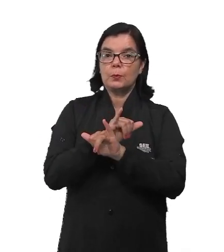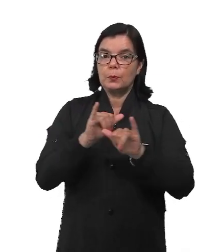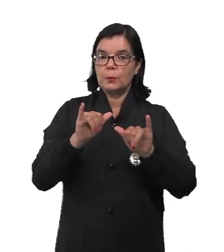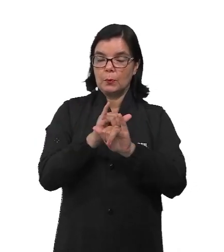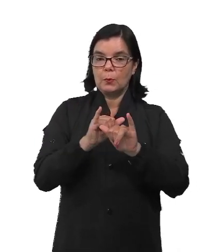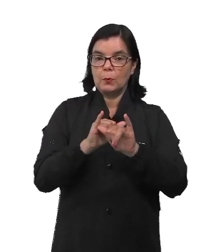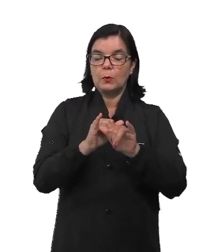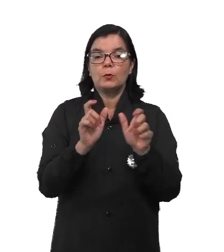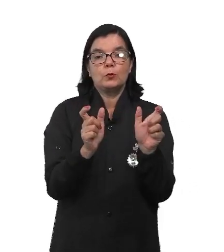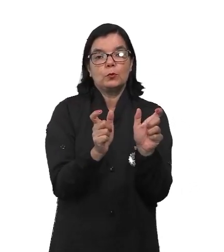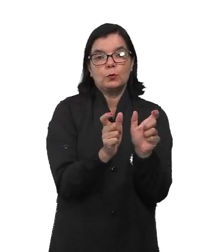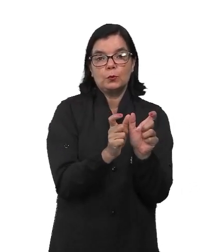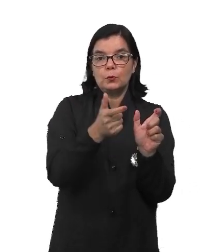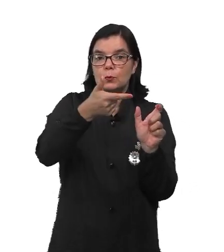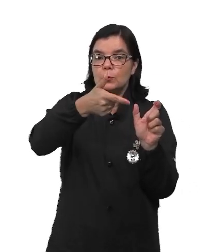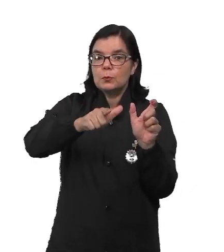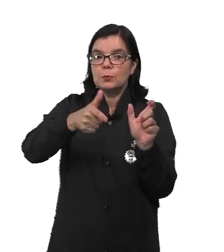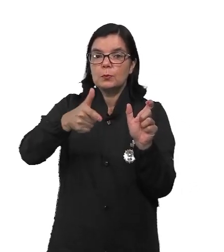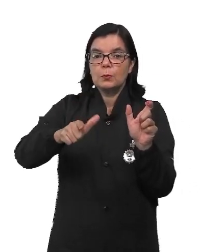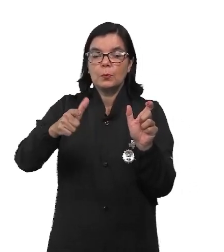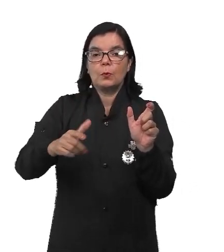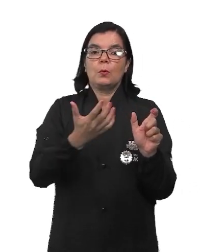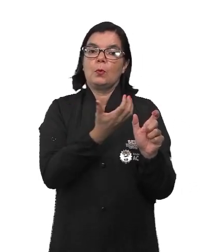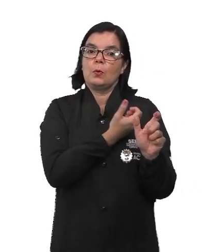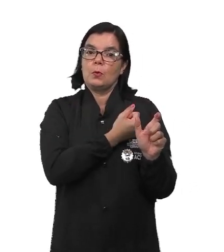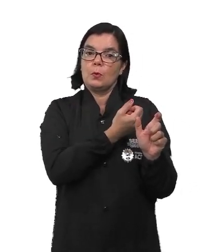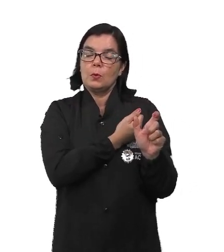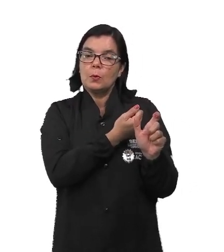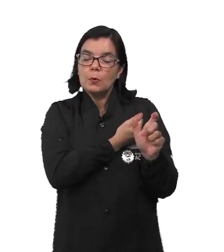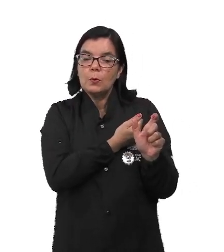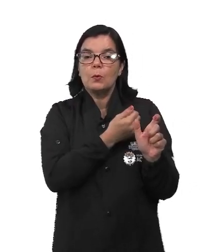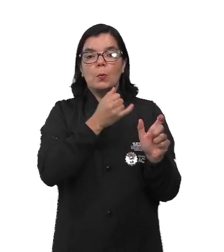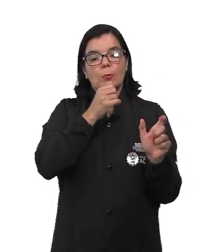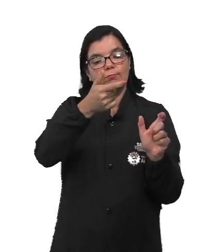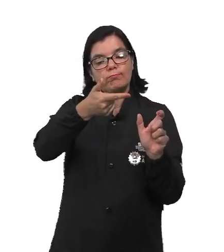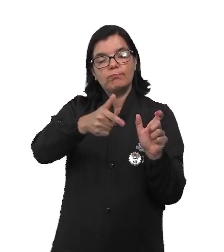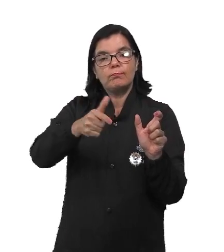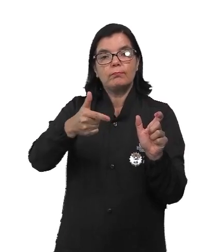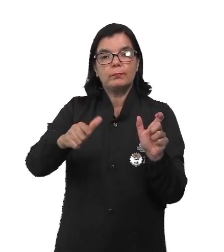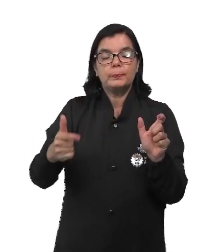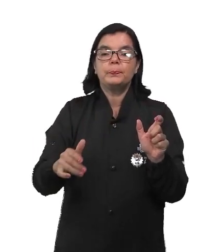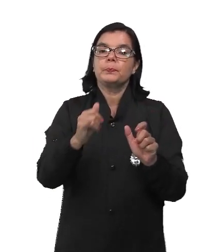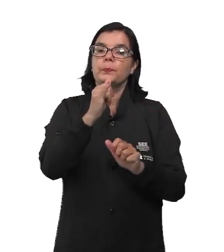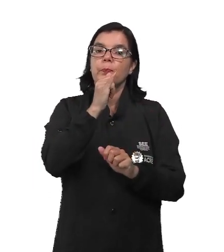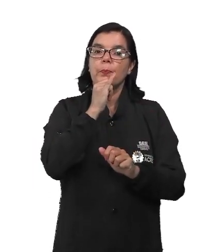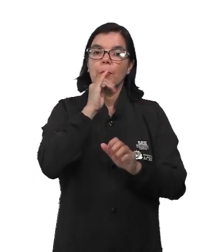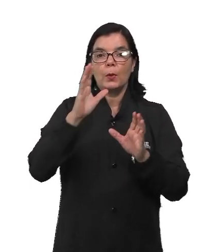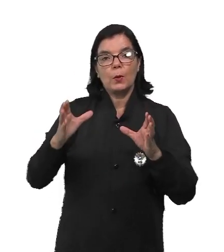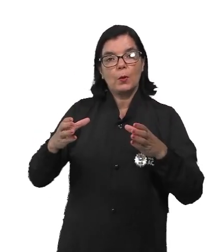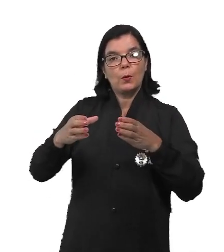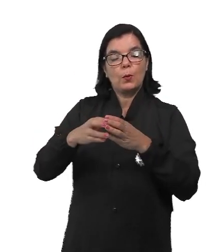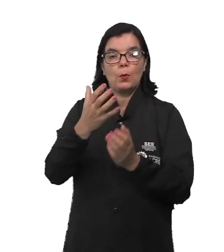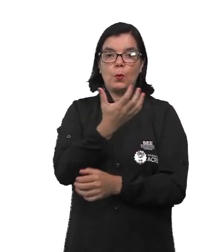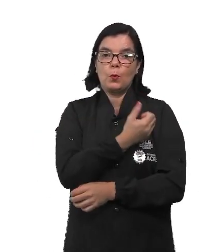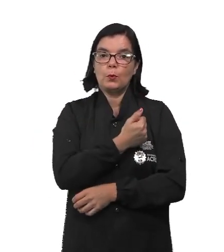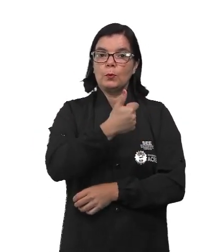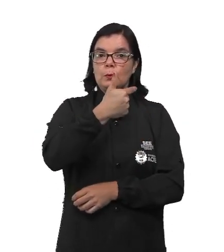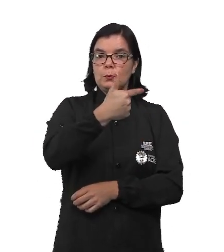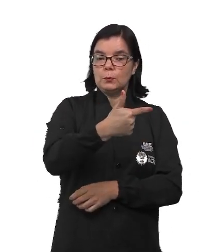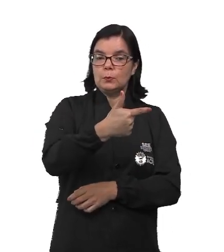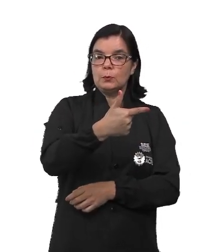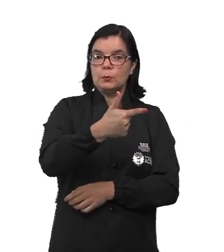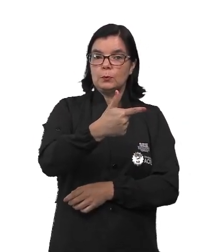de repetições. Por exemplo, digamos que nós temos um conjunto de dados com os números